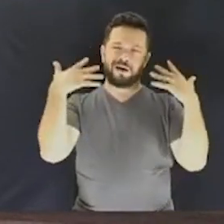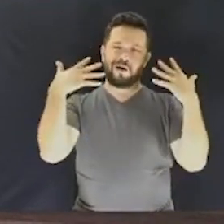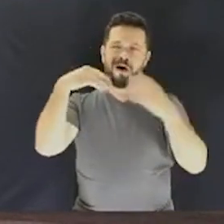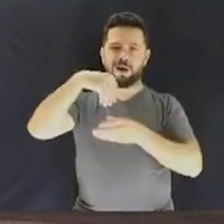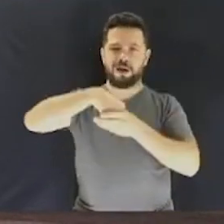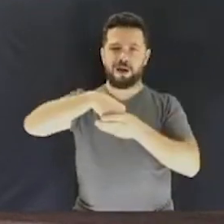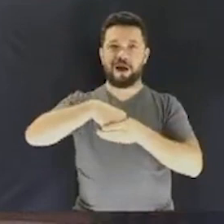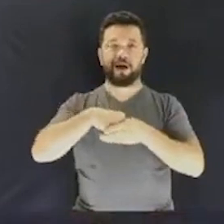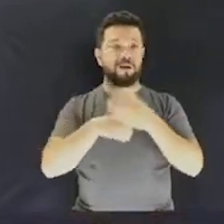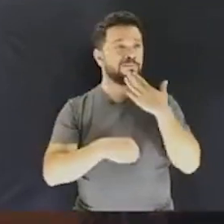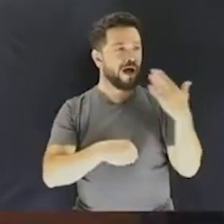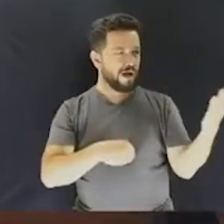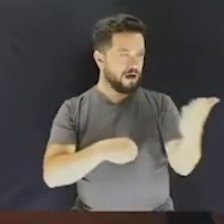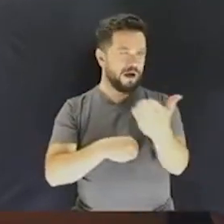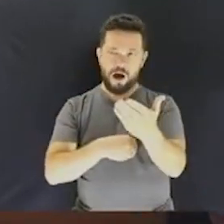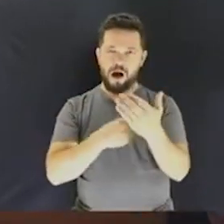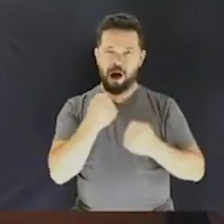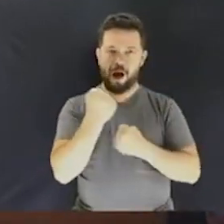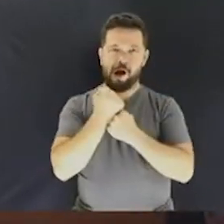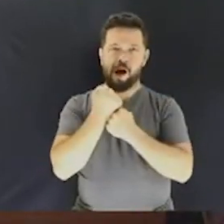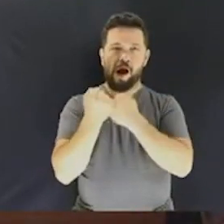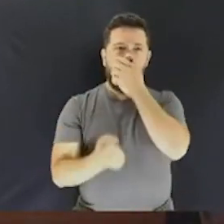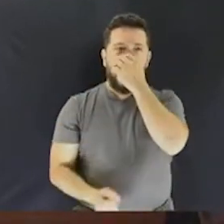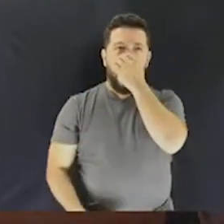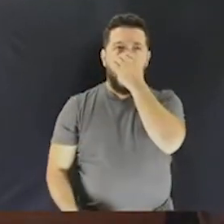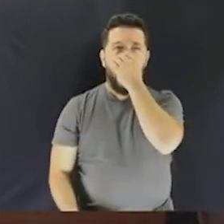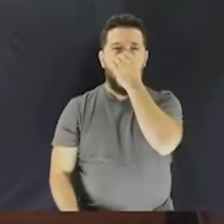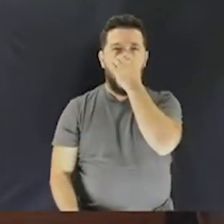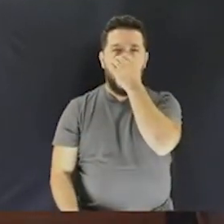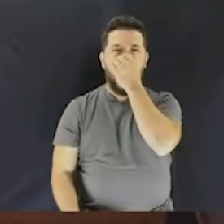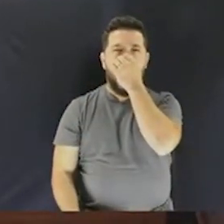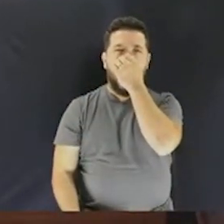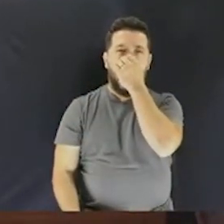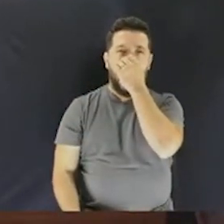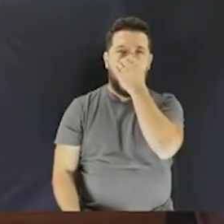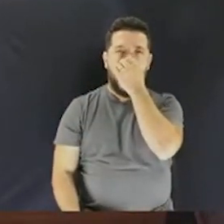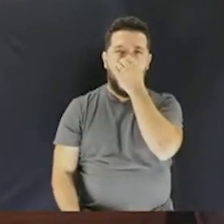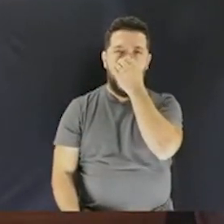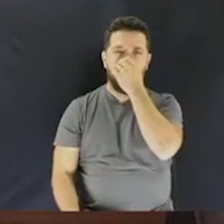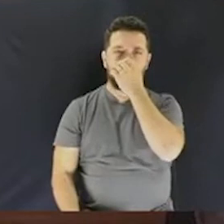nós possamos aprovar. Obrigado, vereador Marcos Vieira. Encerrada a discussão, vamos à votação. Consulta se algum